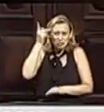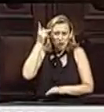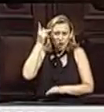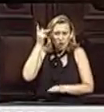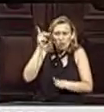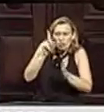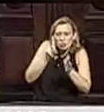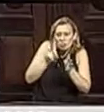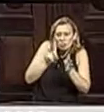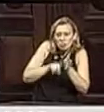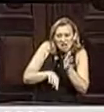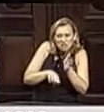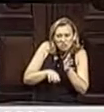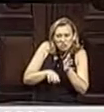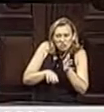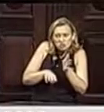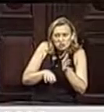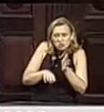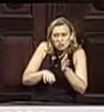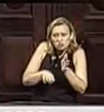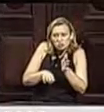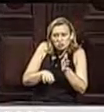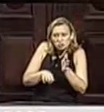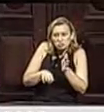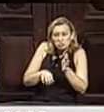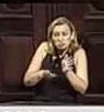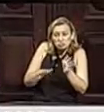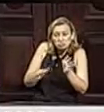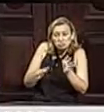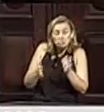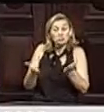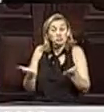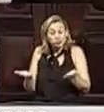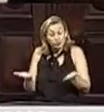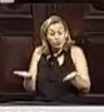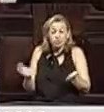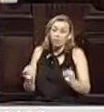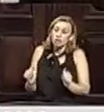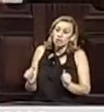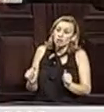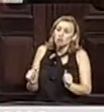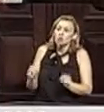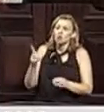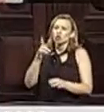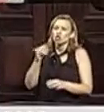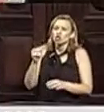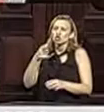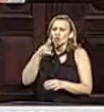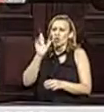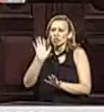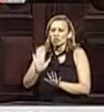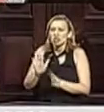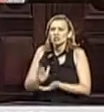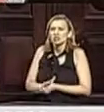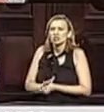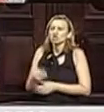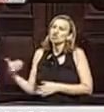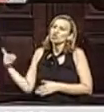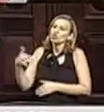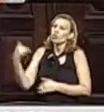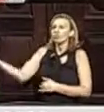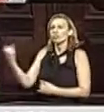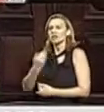capital, 10%. Na região produtora, 32%. Aí, no dia de ontem, Edmilson, chegou a